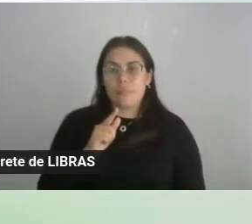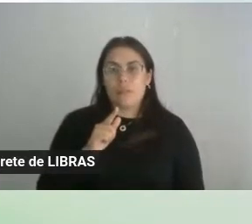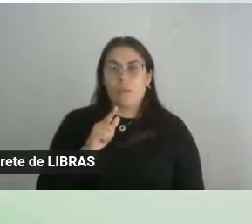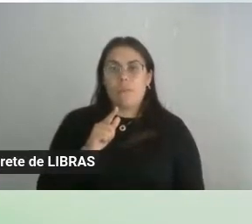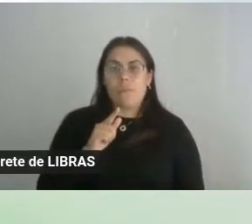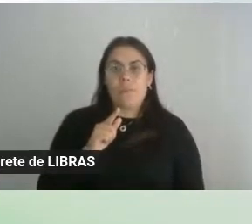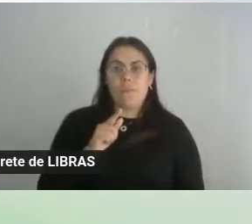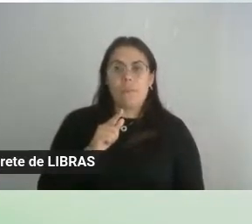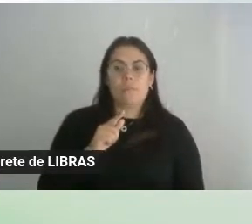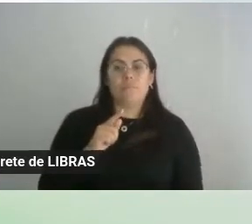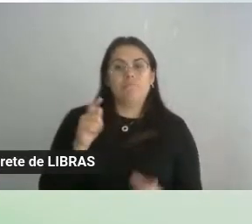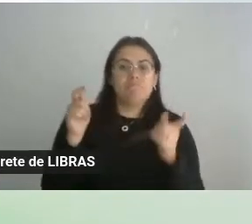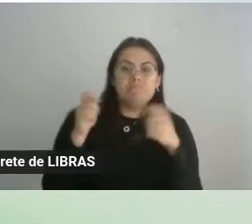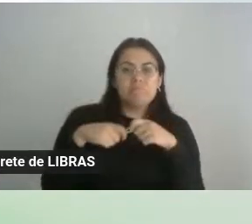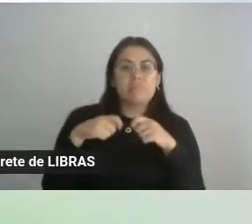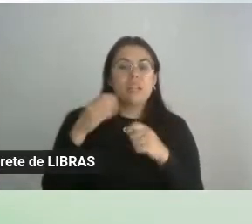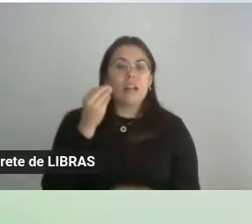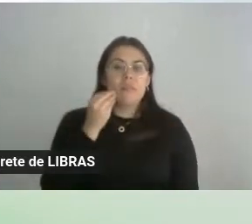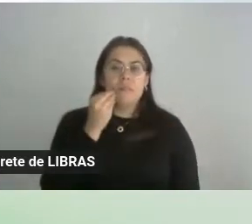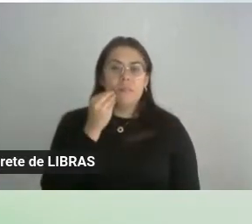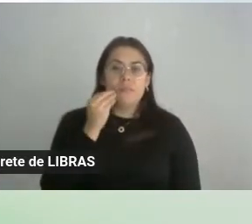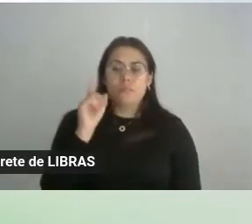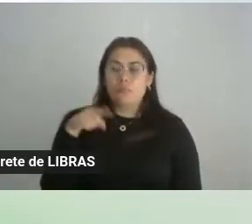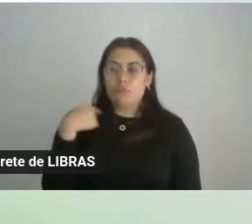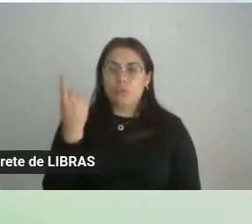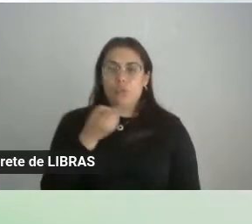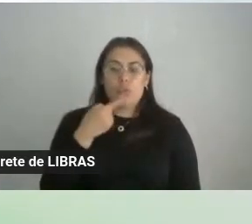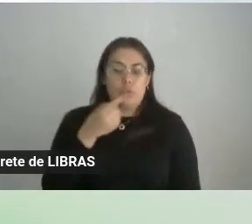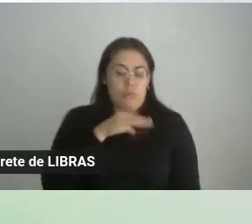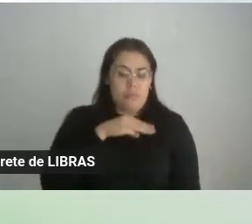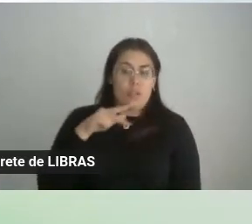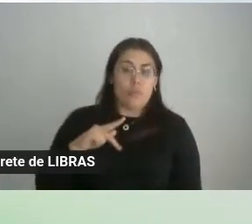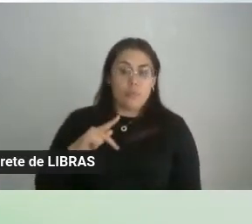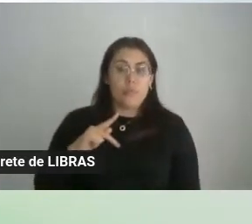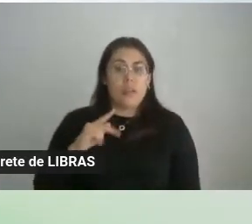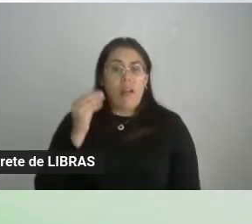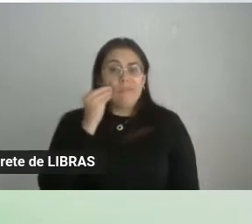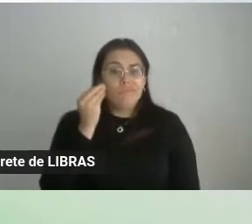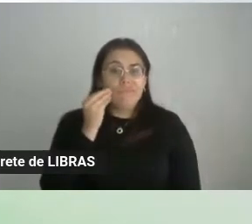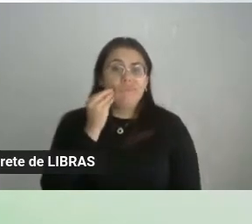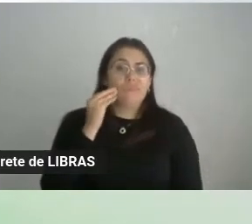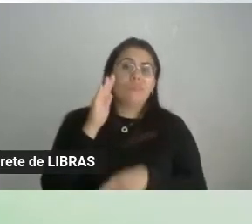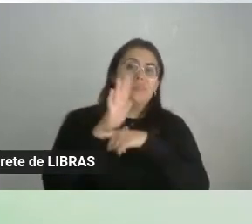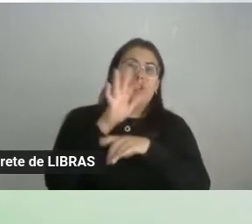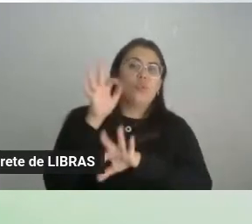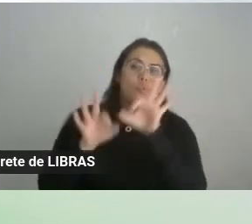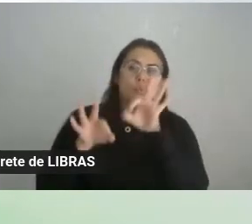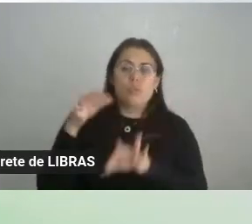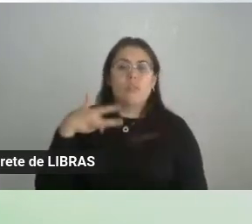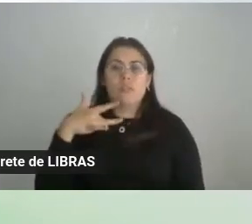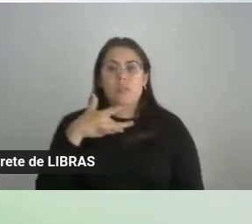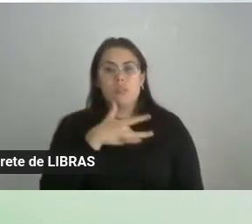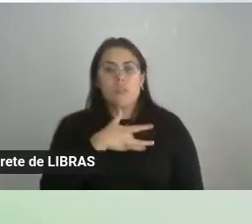faz o possível, né? Na verdade, até nós do Ministério Público, a gente faz o que a gente pode também, o pessoal da assistência social, da saúde, a delegada,